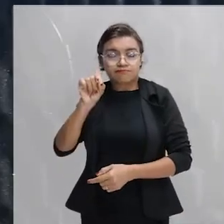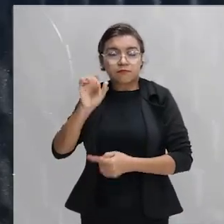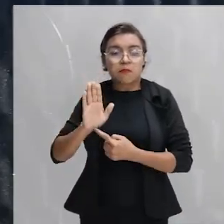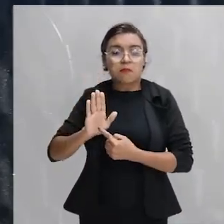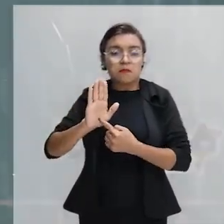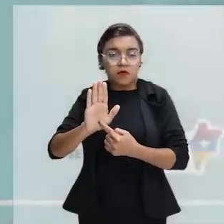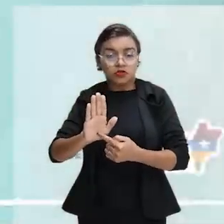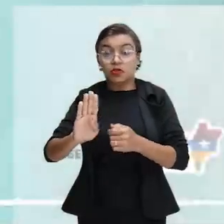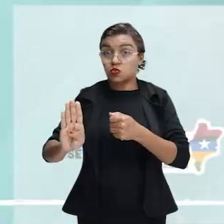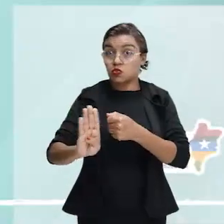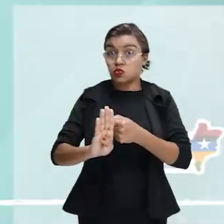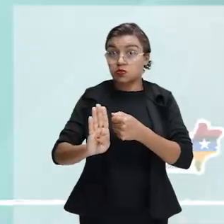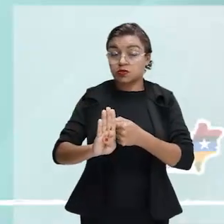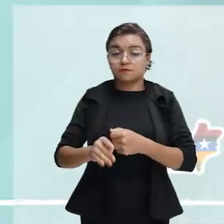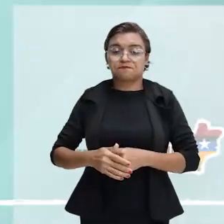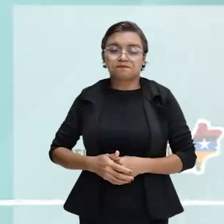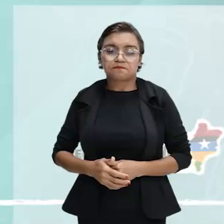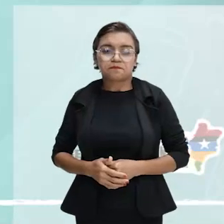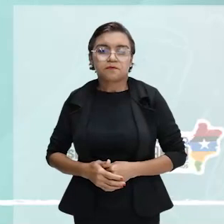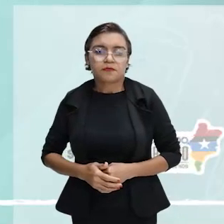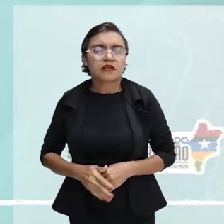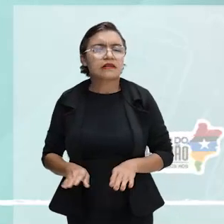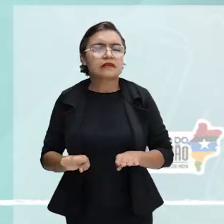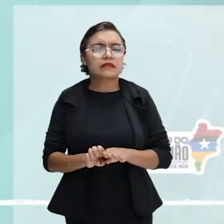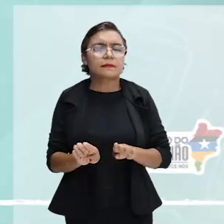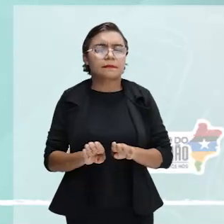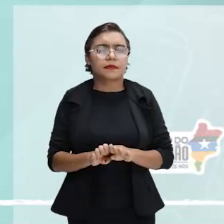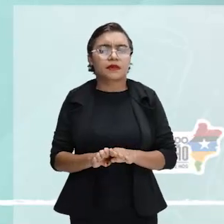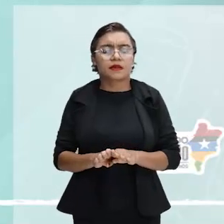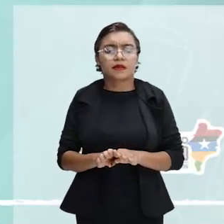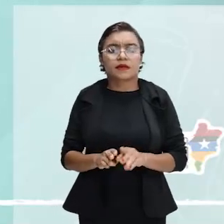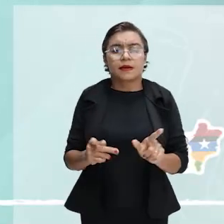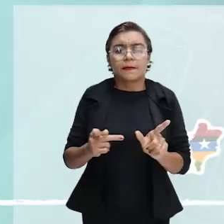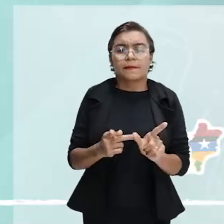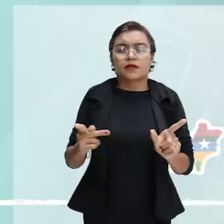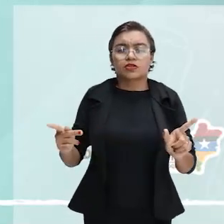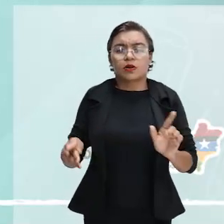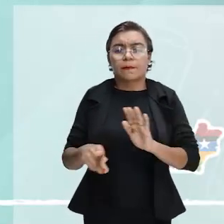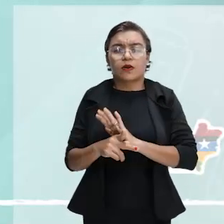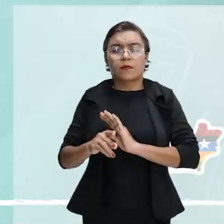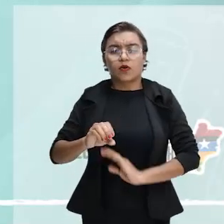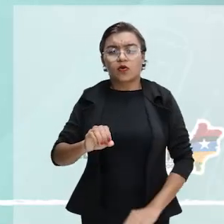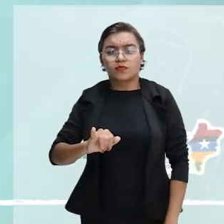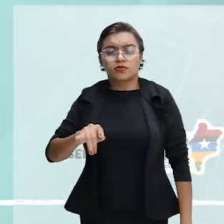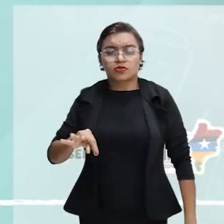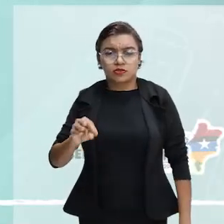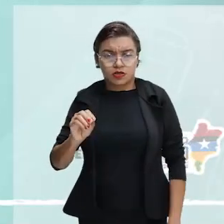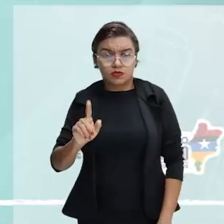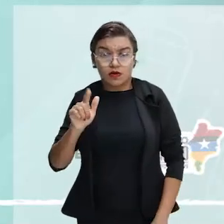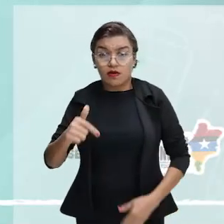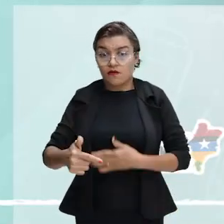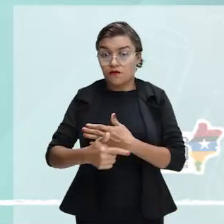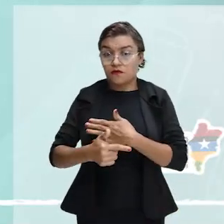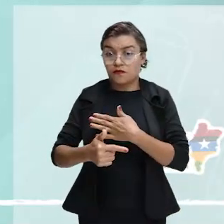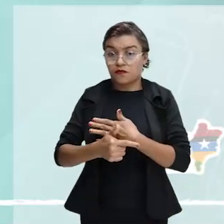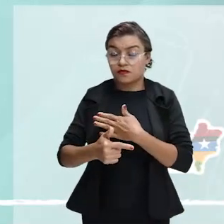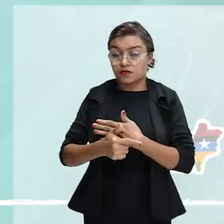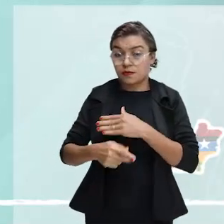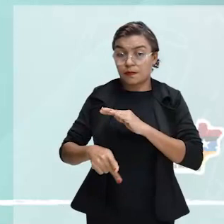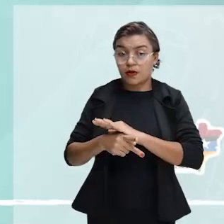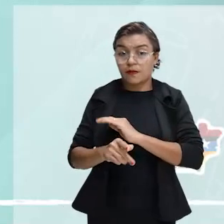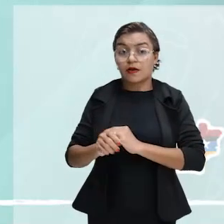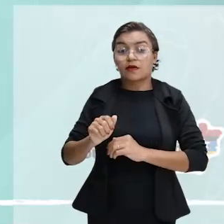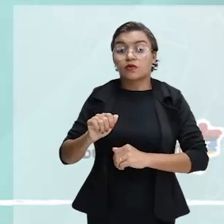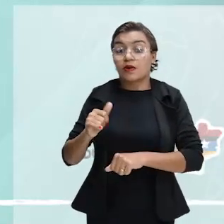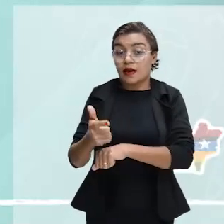o substantivo, tá bom? E aí, predicativo do objeto. É uma das funções do adjetivo. Aí